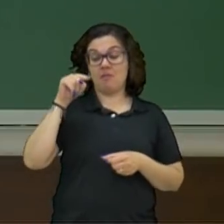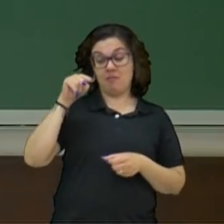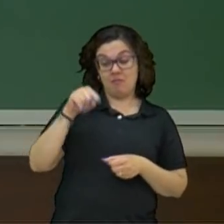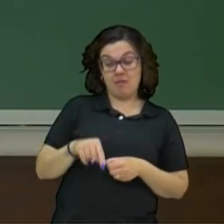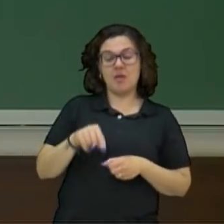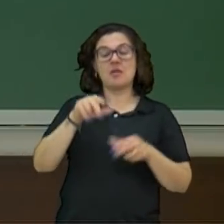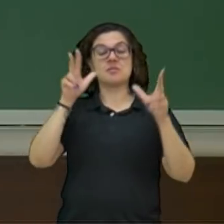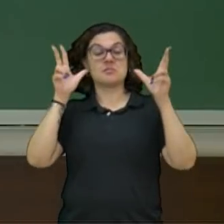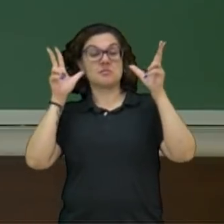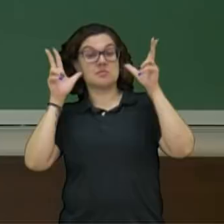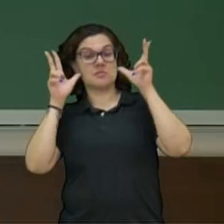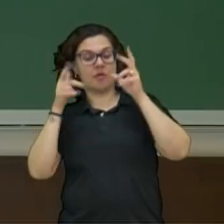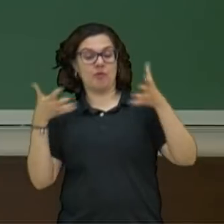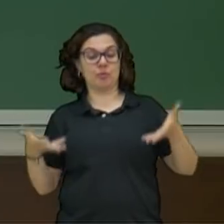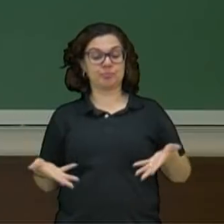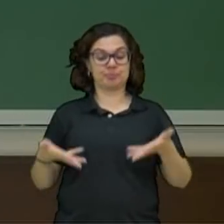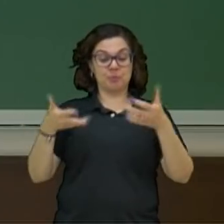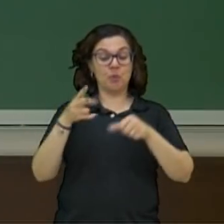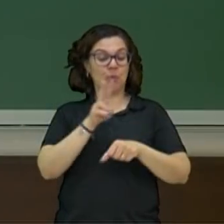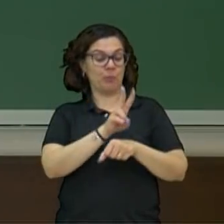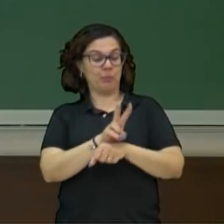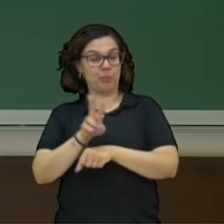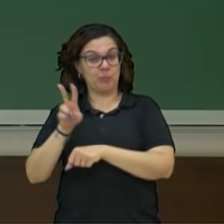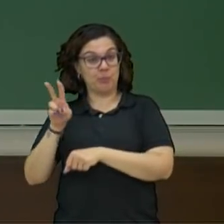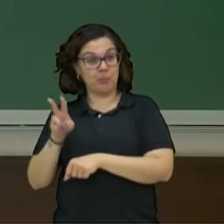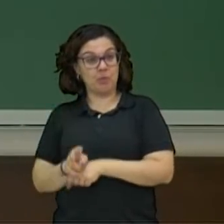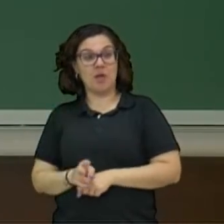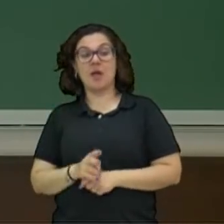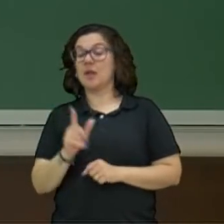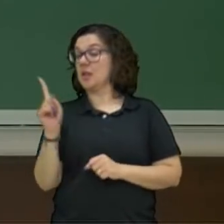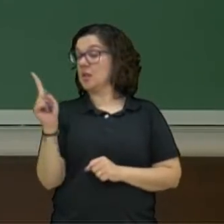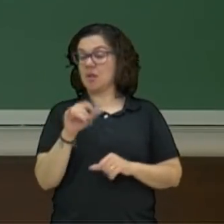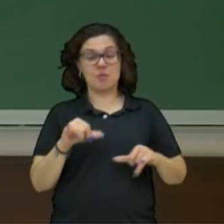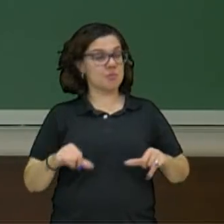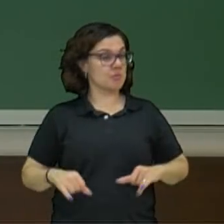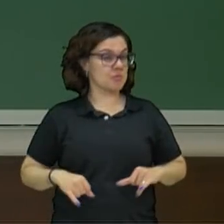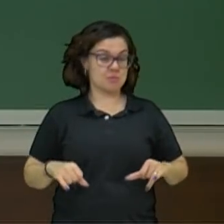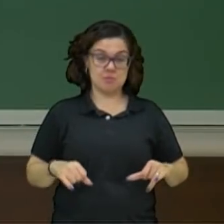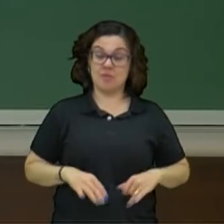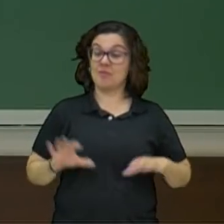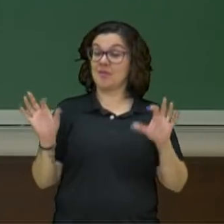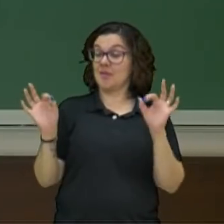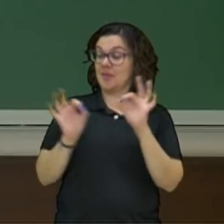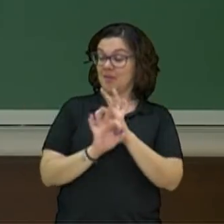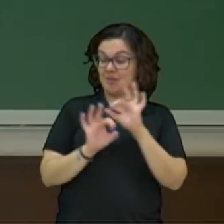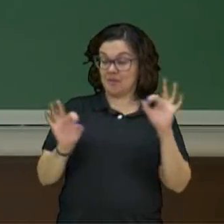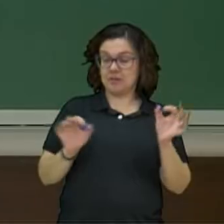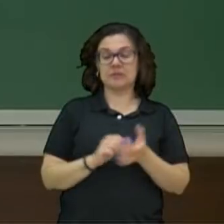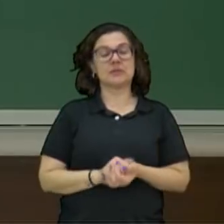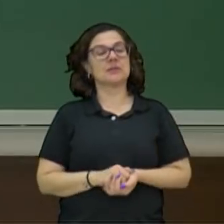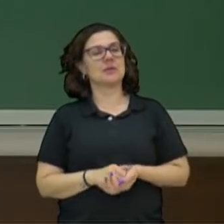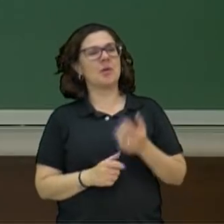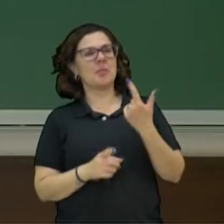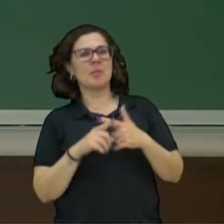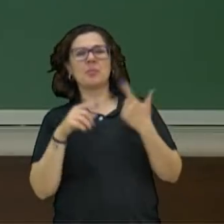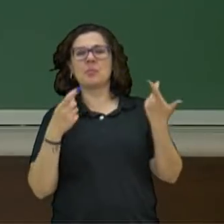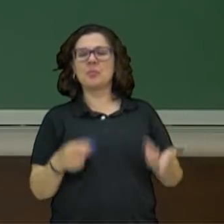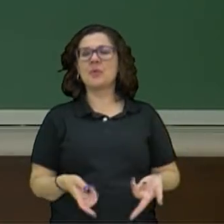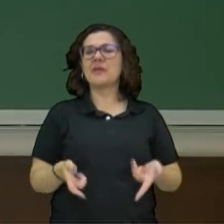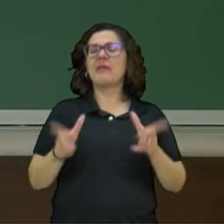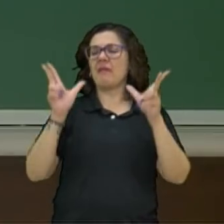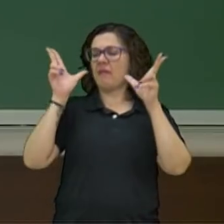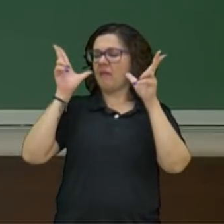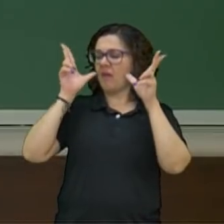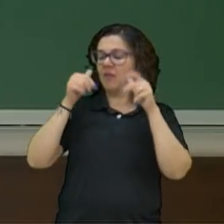cavalo, ele é criado com todos os cuidados, tá? O animal não vai sofrer com isso, tá? E por que o cavalo?